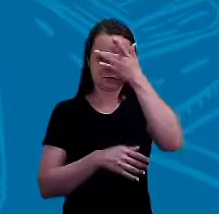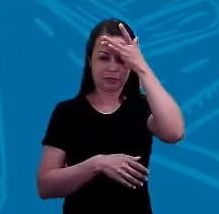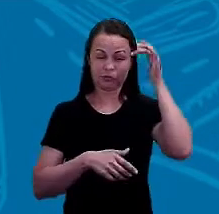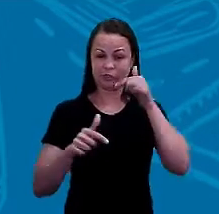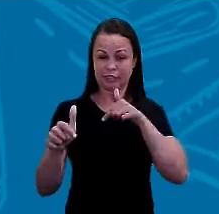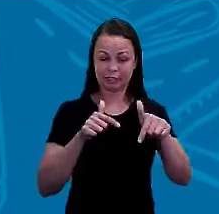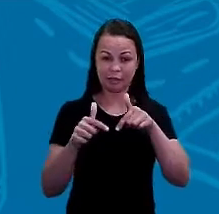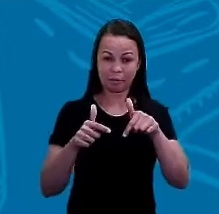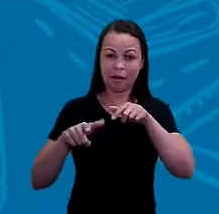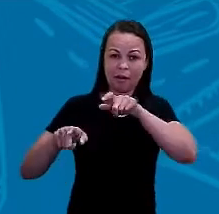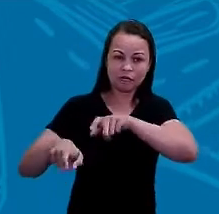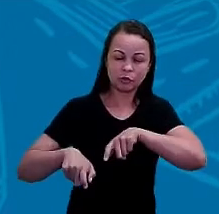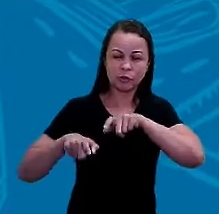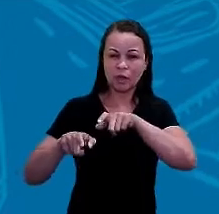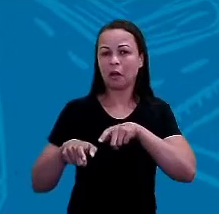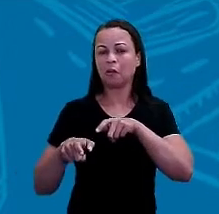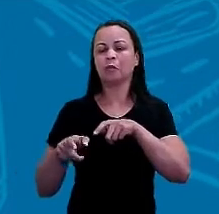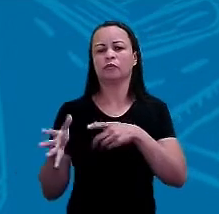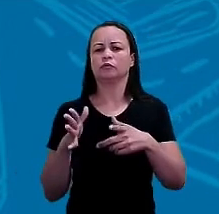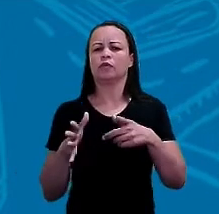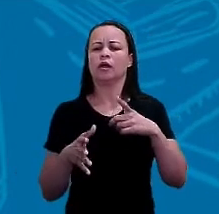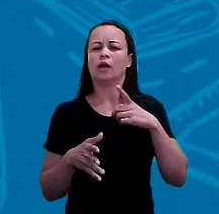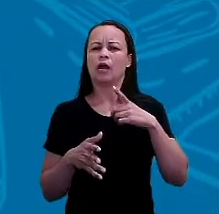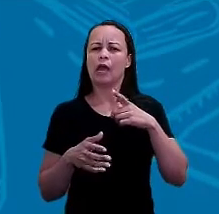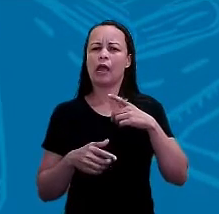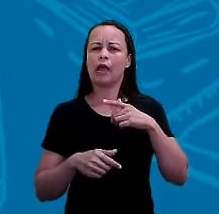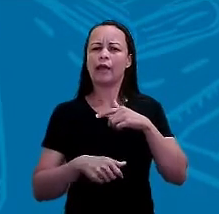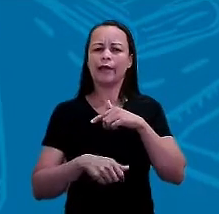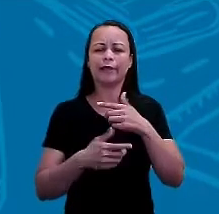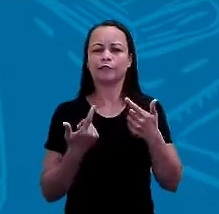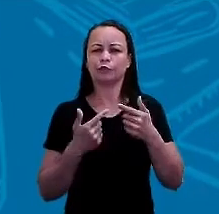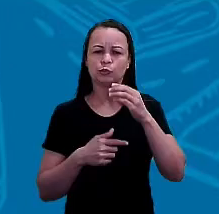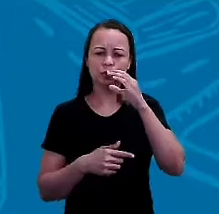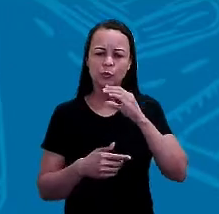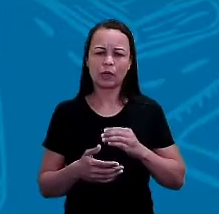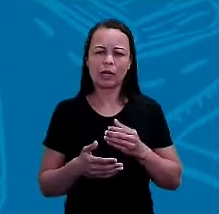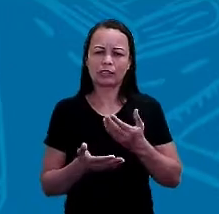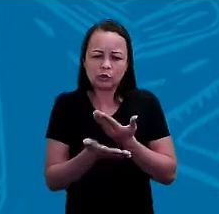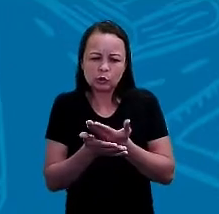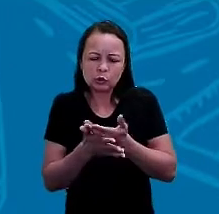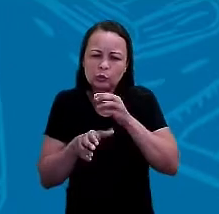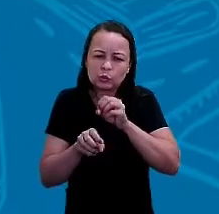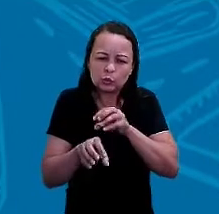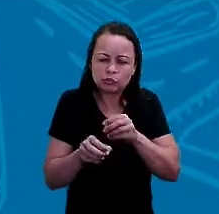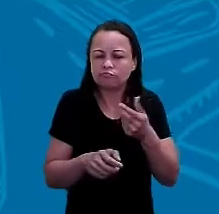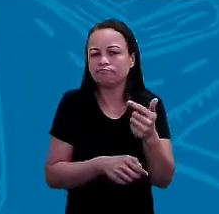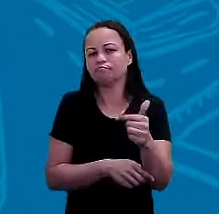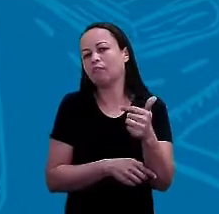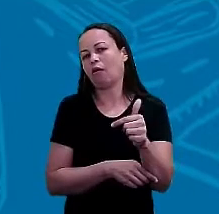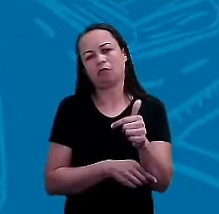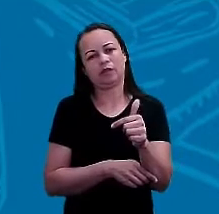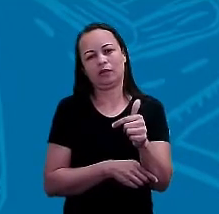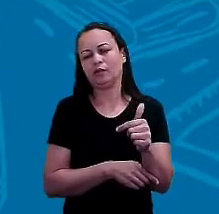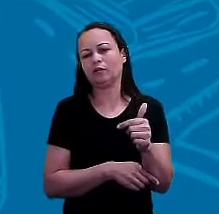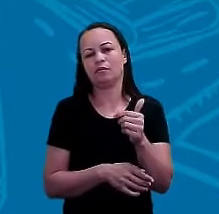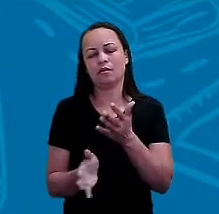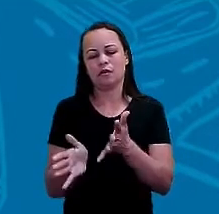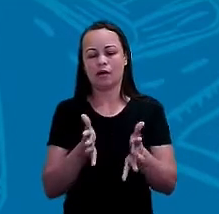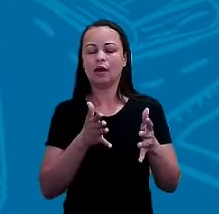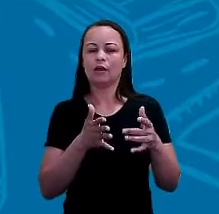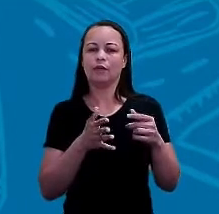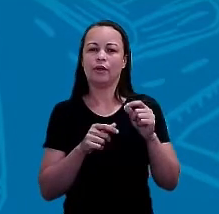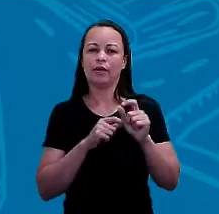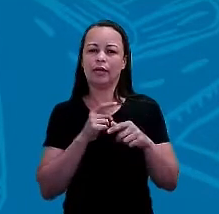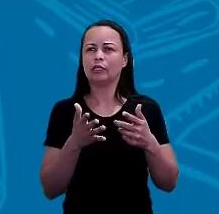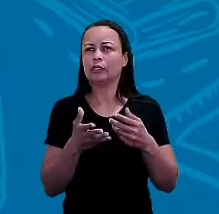não tinham pouquíssima educação, não tinham recursos a médicos, eles eram